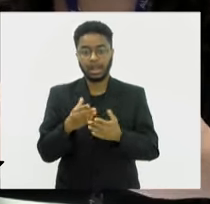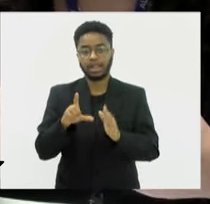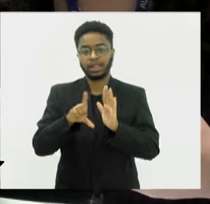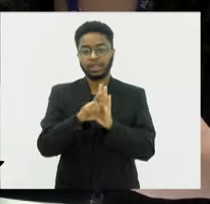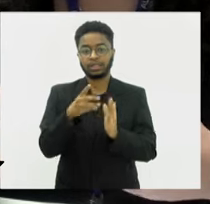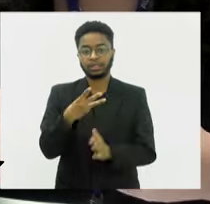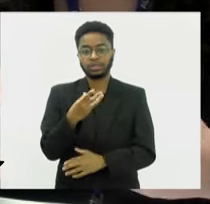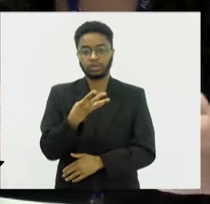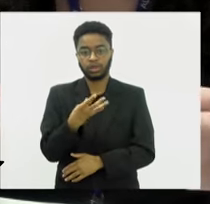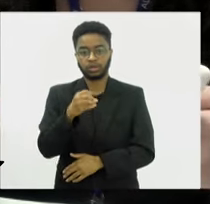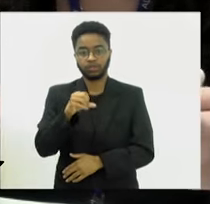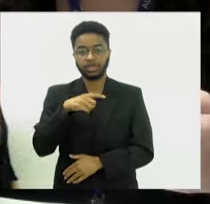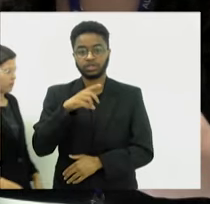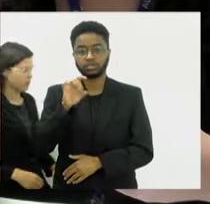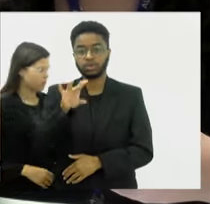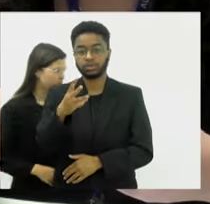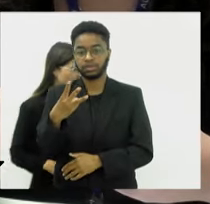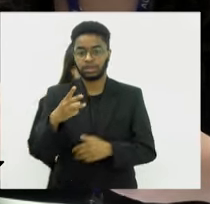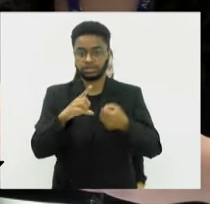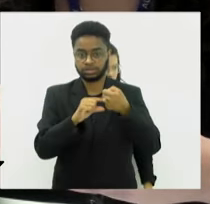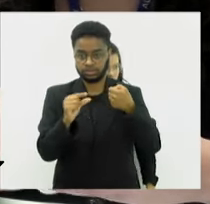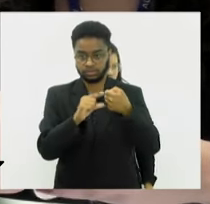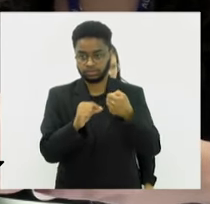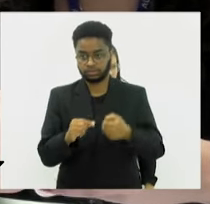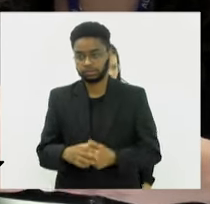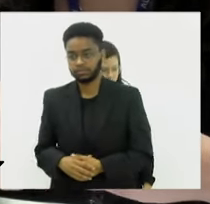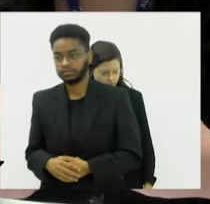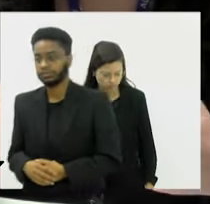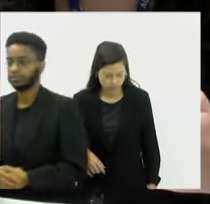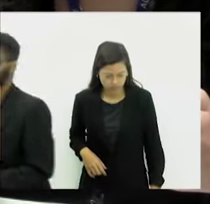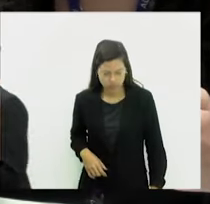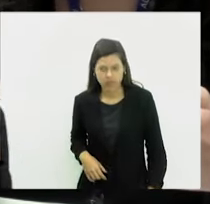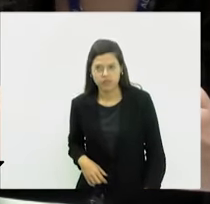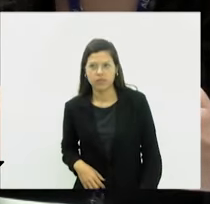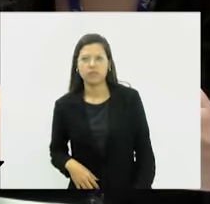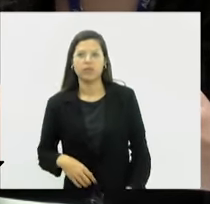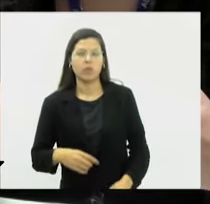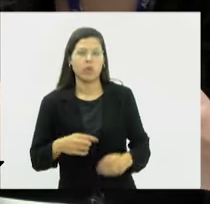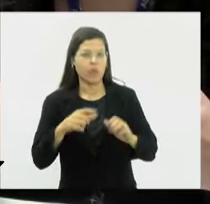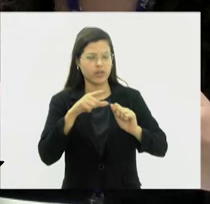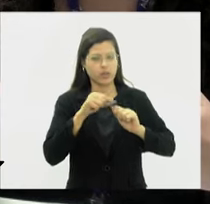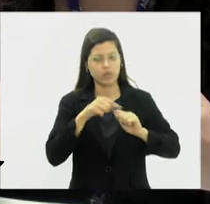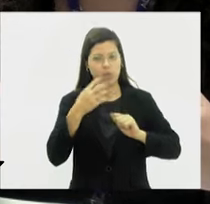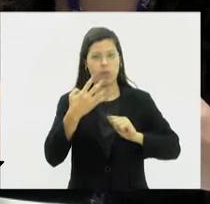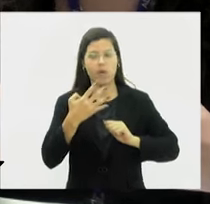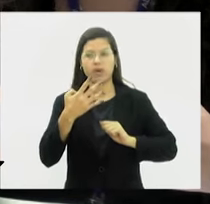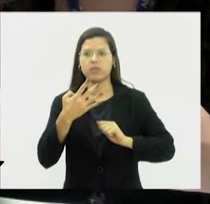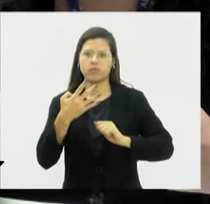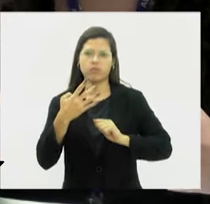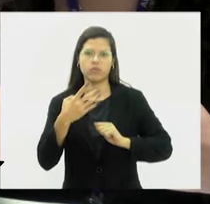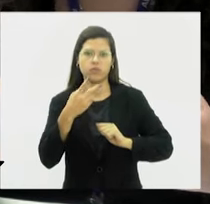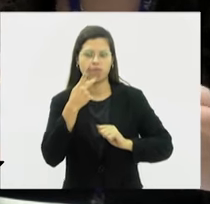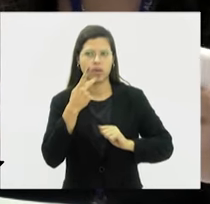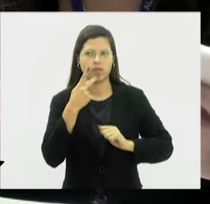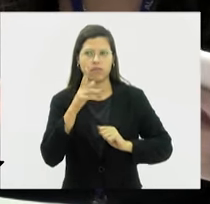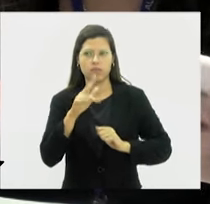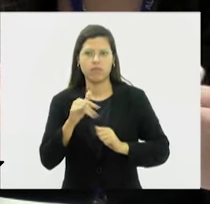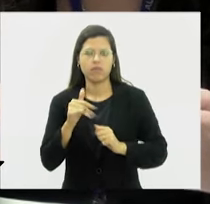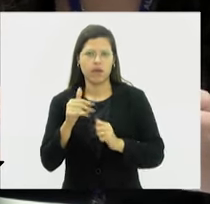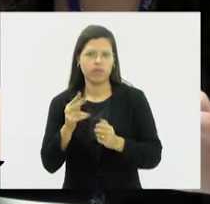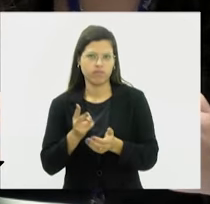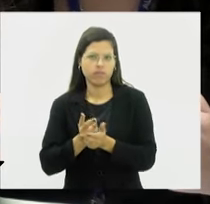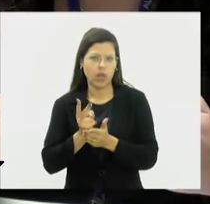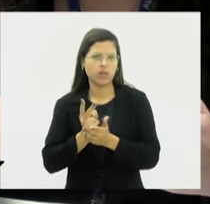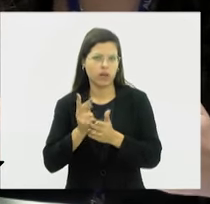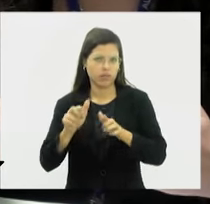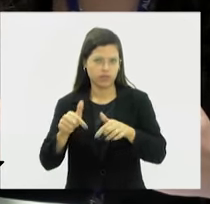contém apenas três artigos. Né? Eu diria o último, que o quarto, ele fala que vai entrar em vigor. O